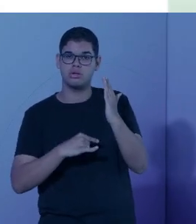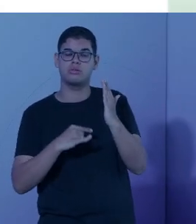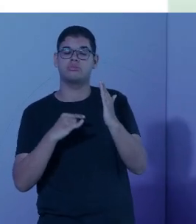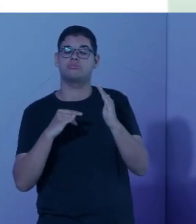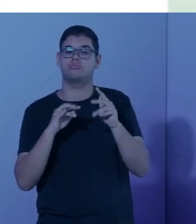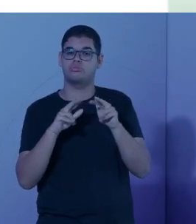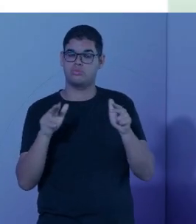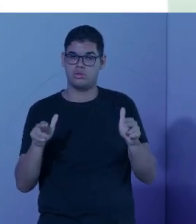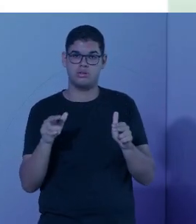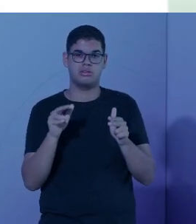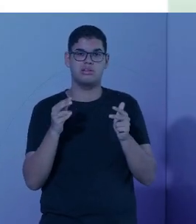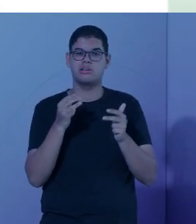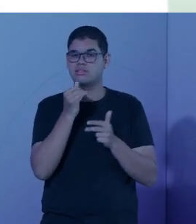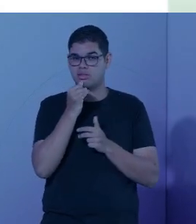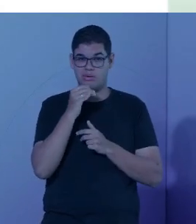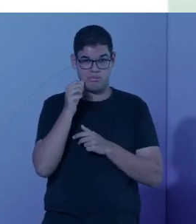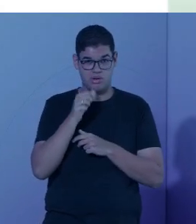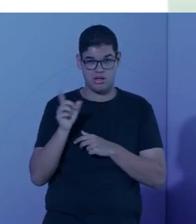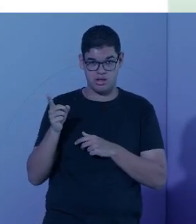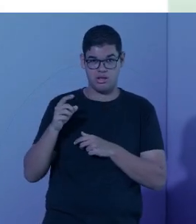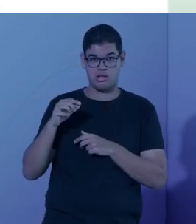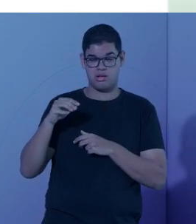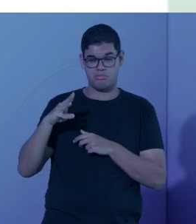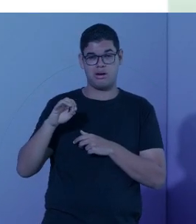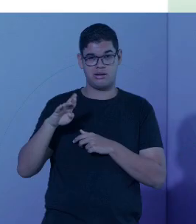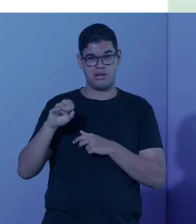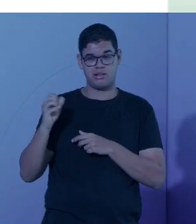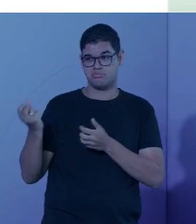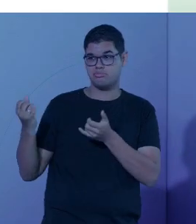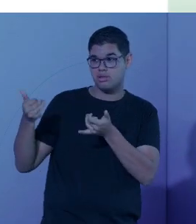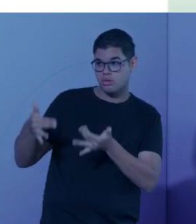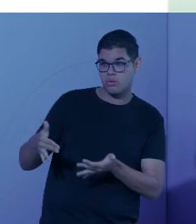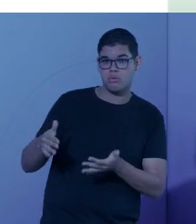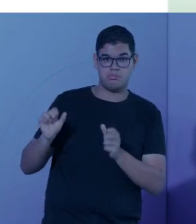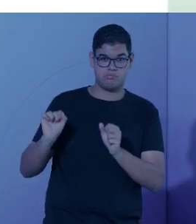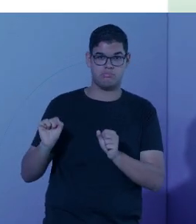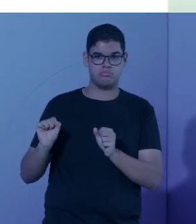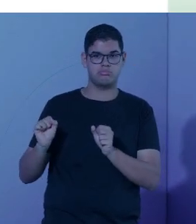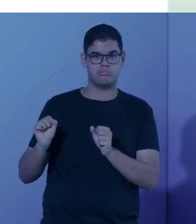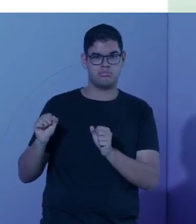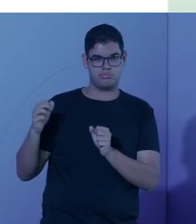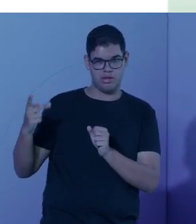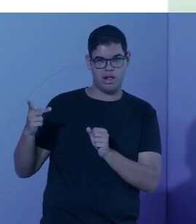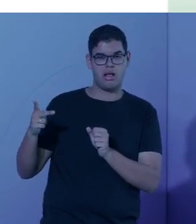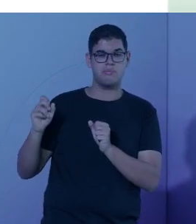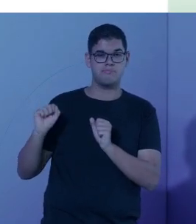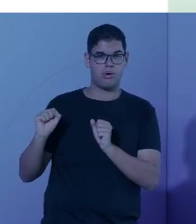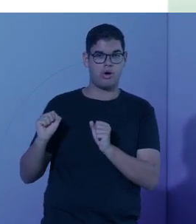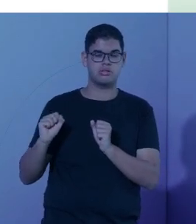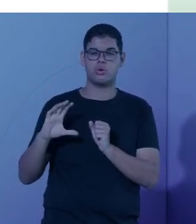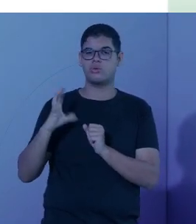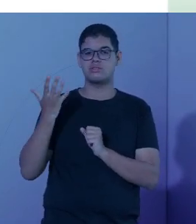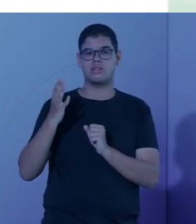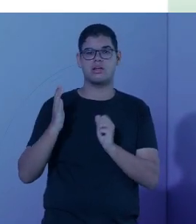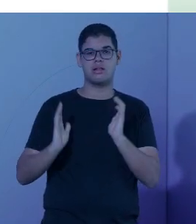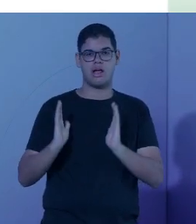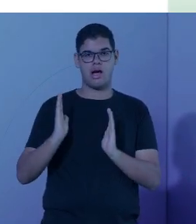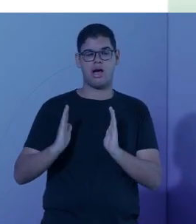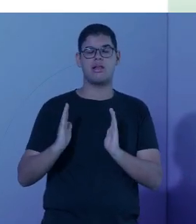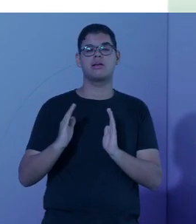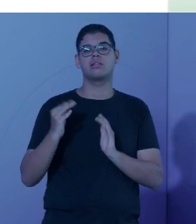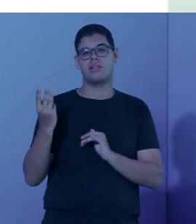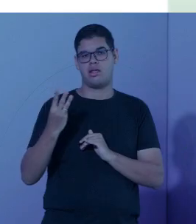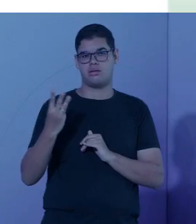pode acontecer junto com a fase 2 de protocolo, tá? Ao mesmo tempo. Na sequência, a gente tem a